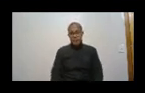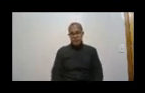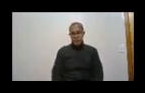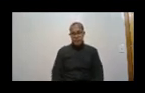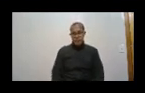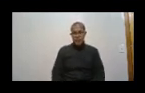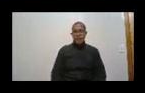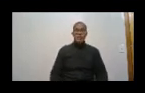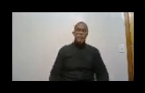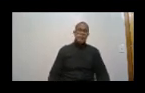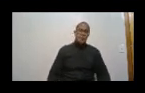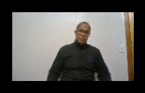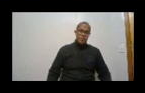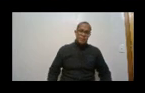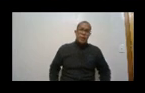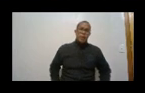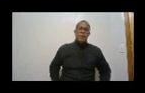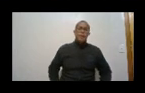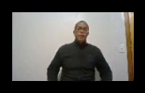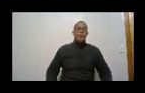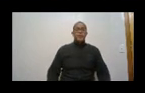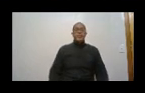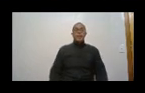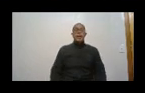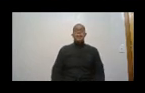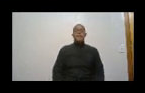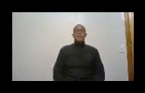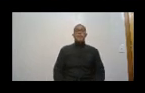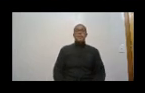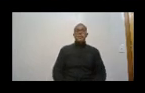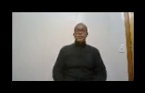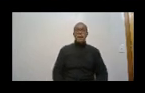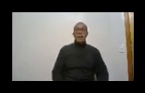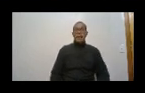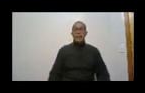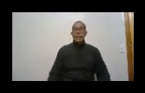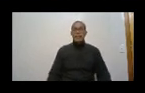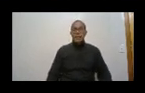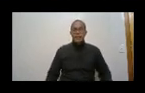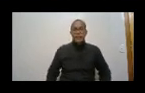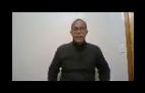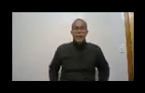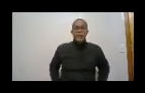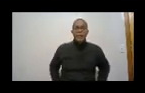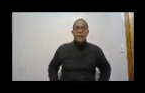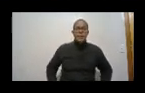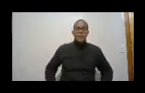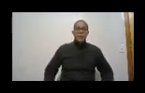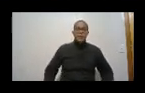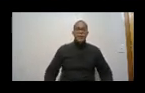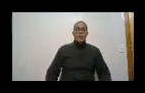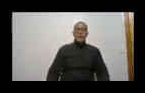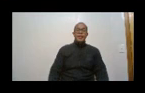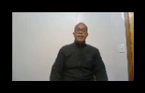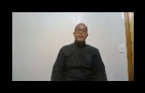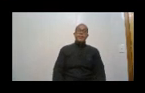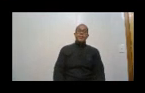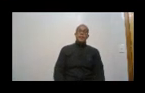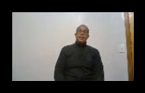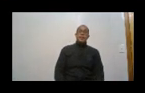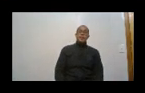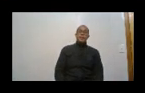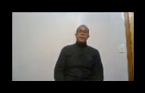de específicos em suas ações. O termo especificidade é frequentemente usado erradamente porque concentrações